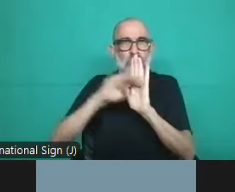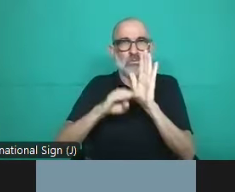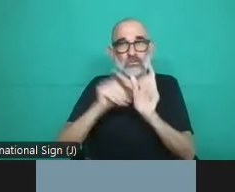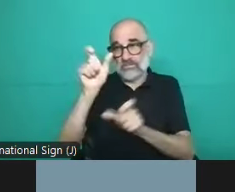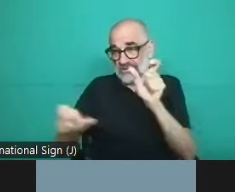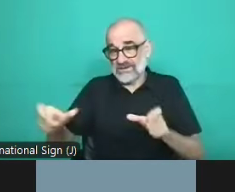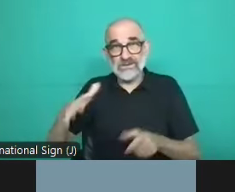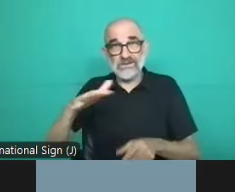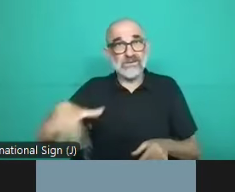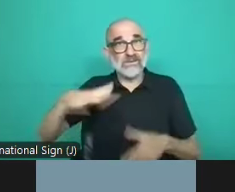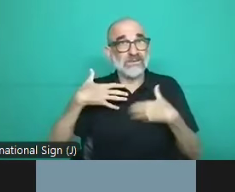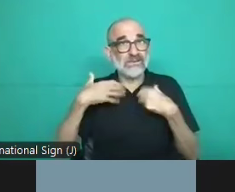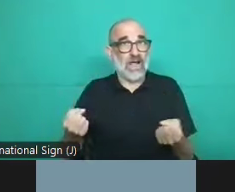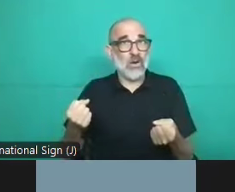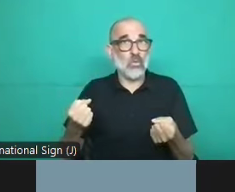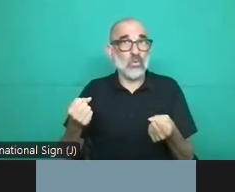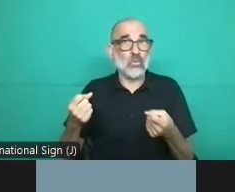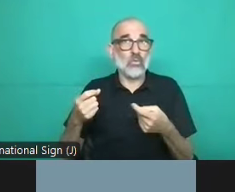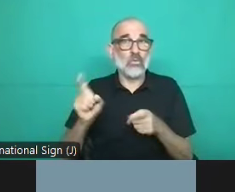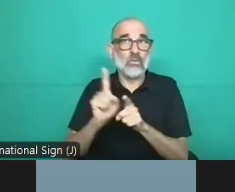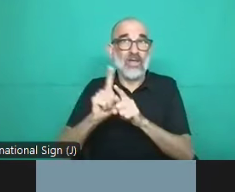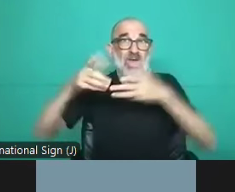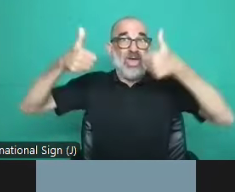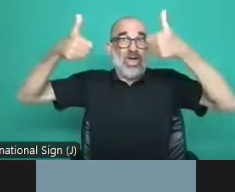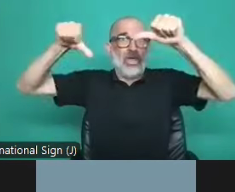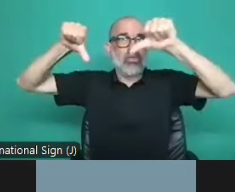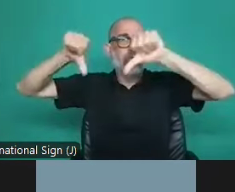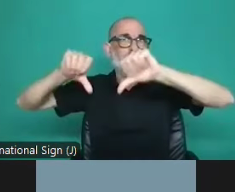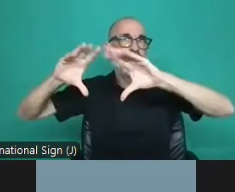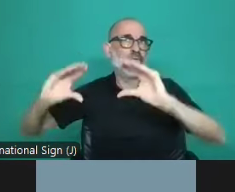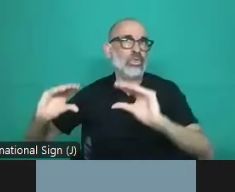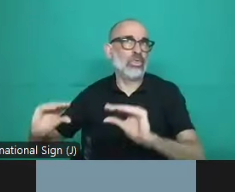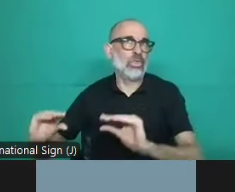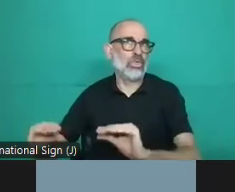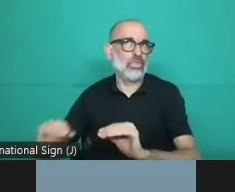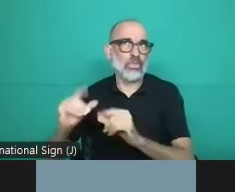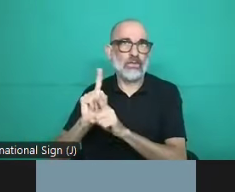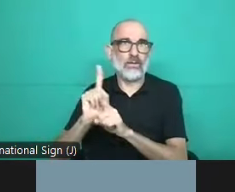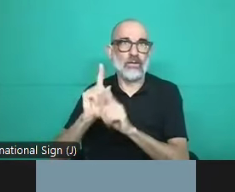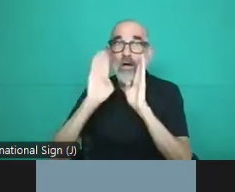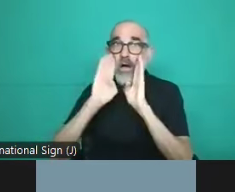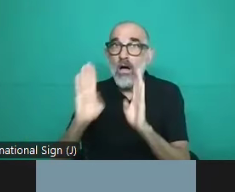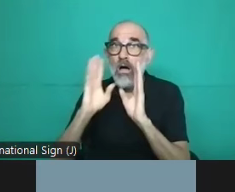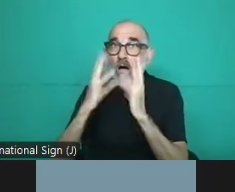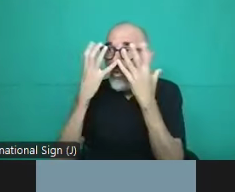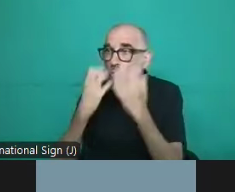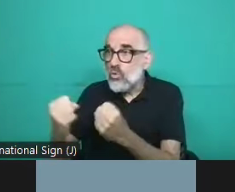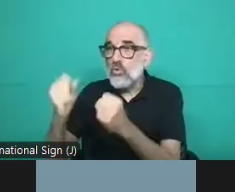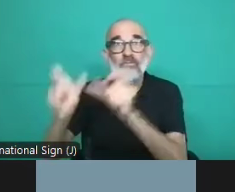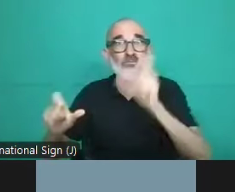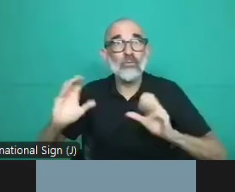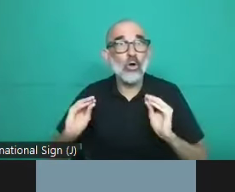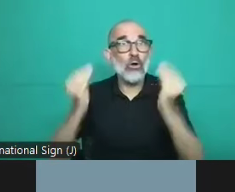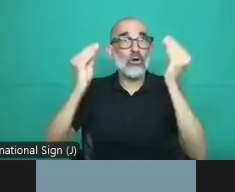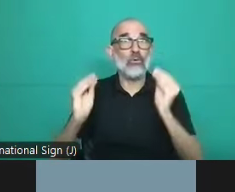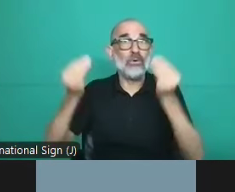matrículas más trabalho bajas en instituciones académicas que ofrecen causa esse, o que tienen facultades de problemas medicina, enfermería acadêmicos nas y también salud escolas de